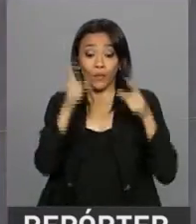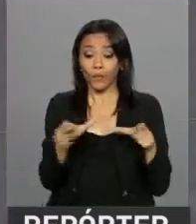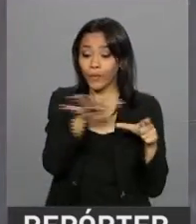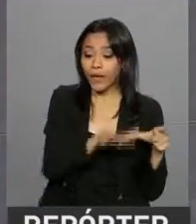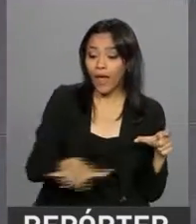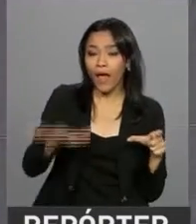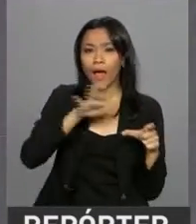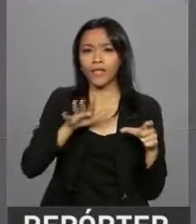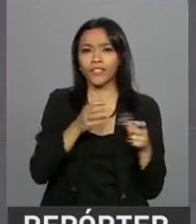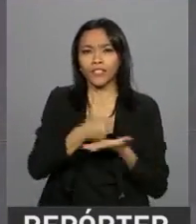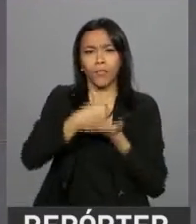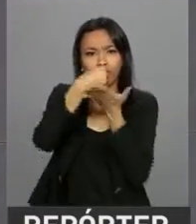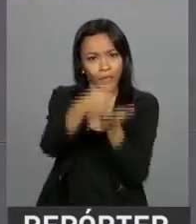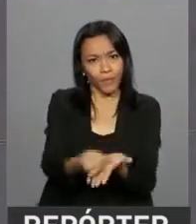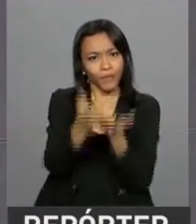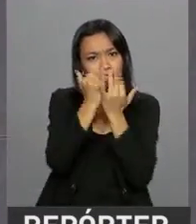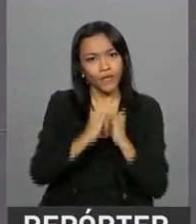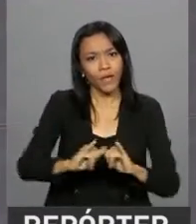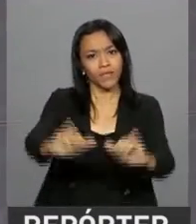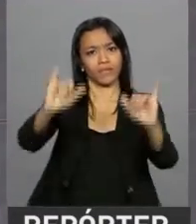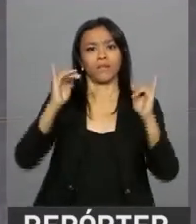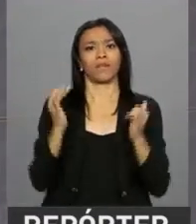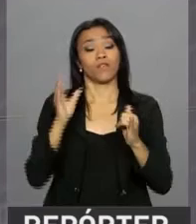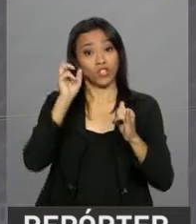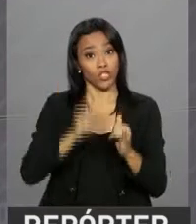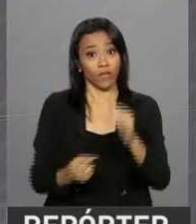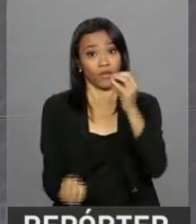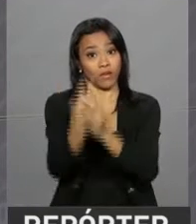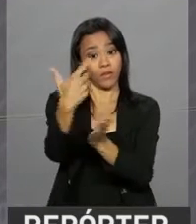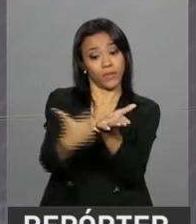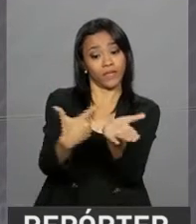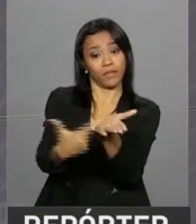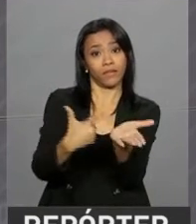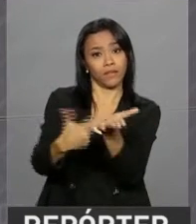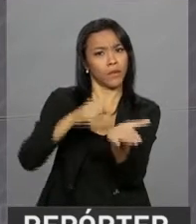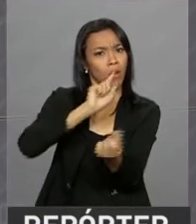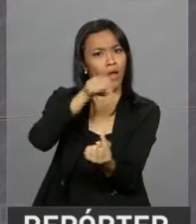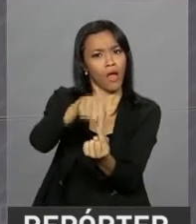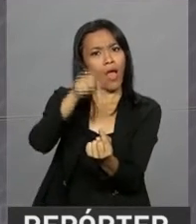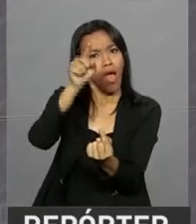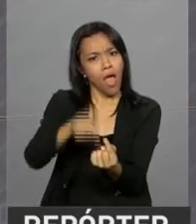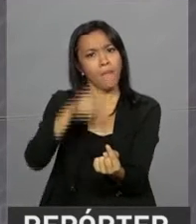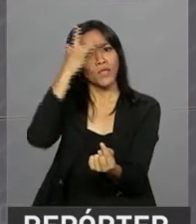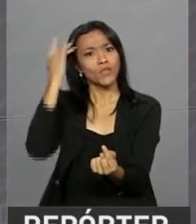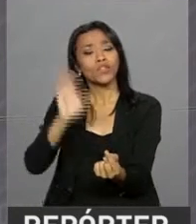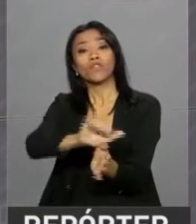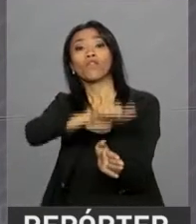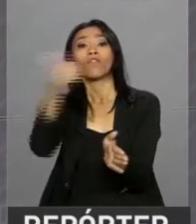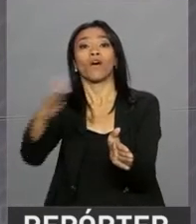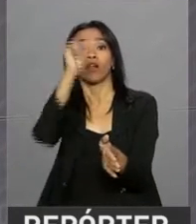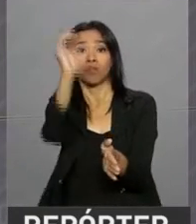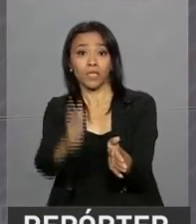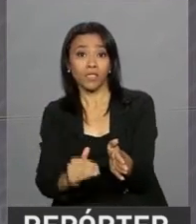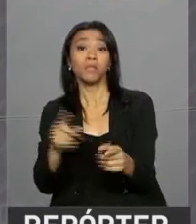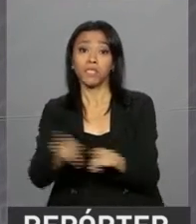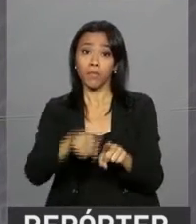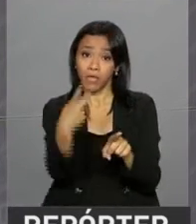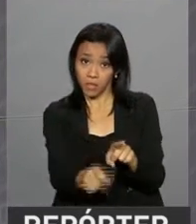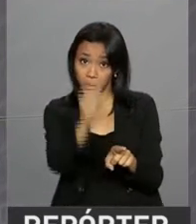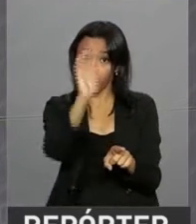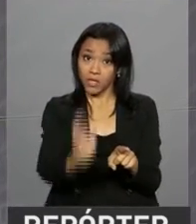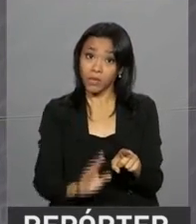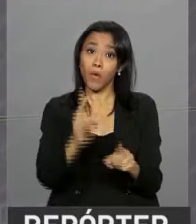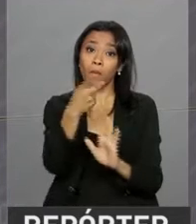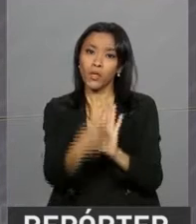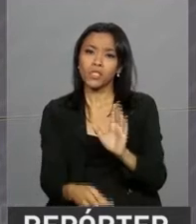divulgação do nosso país e foi lançado um guia de oportunidades para investidores estrangeiros e nacionais são projetos em